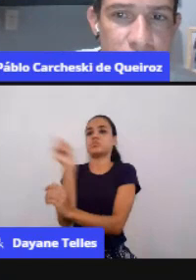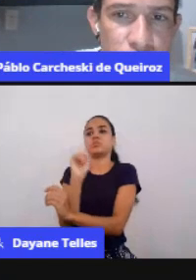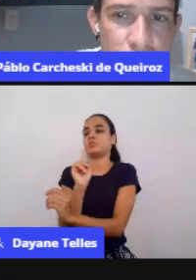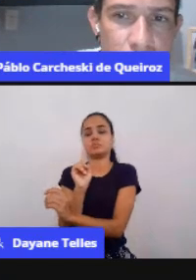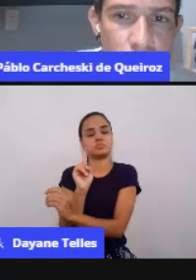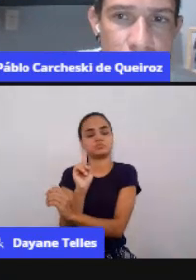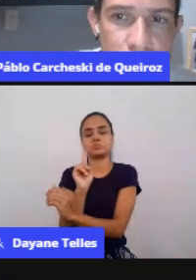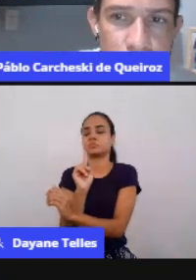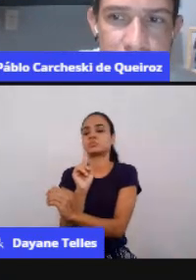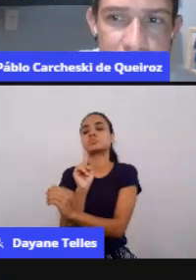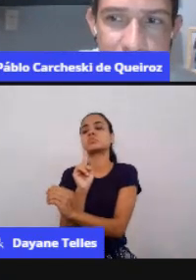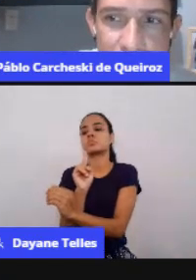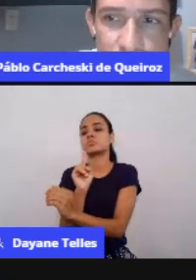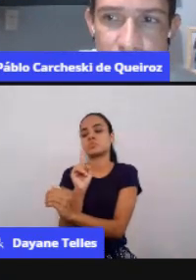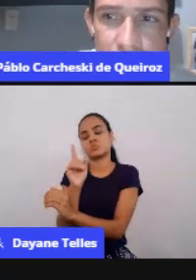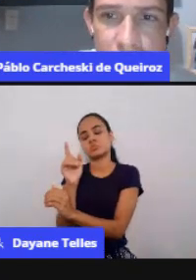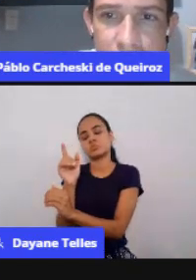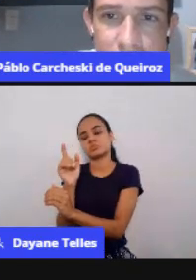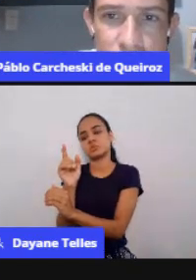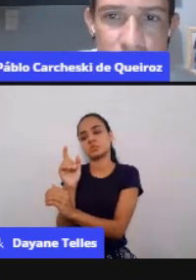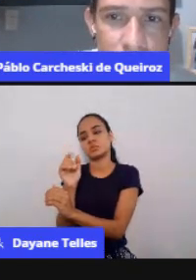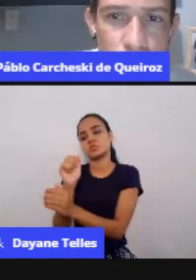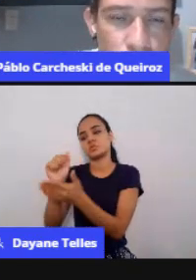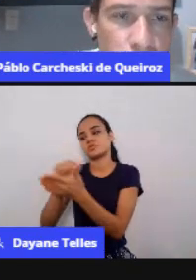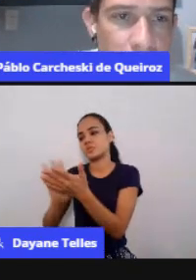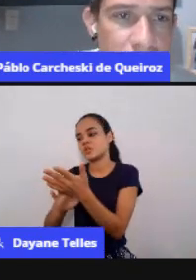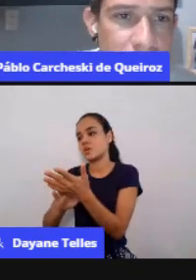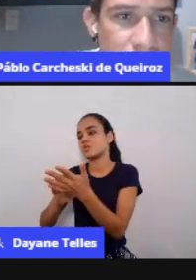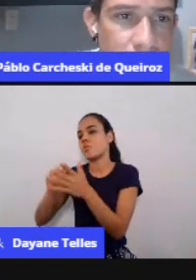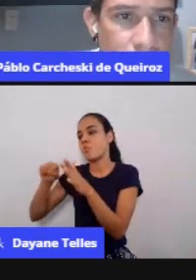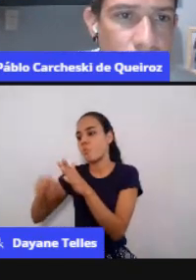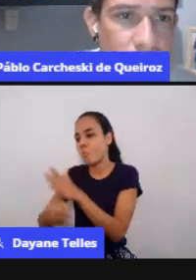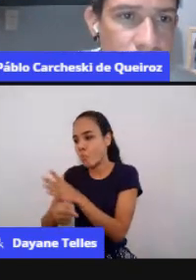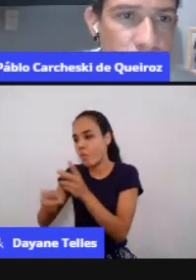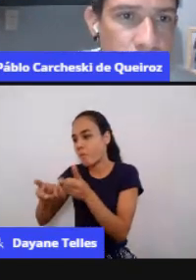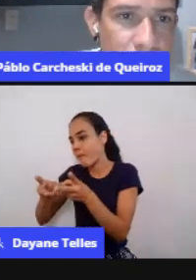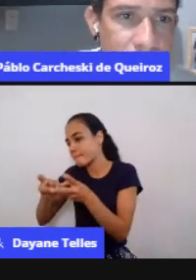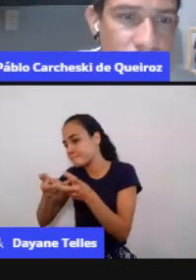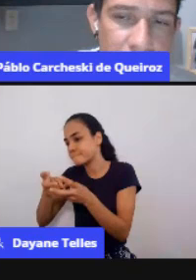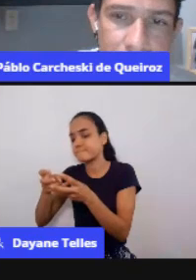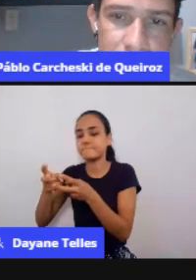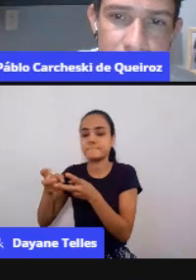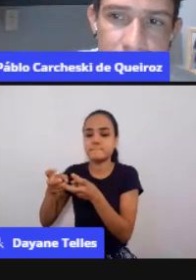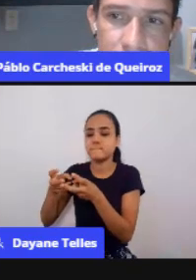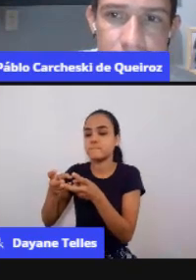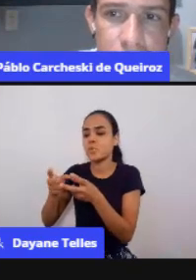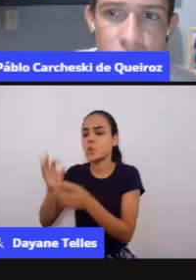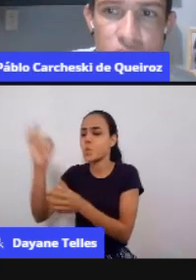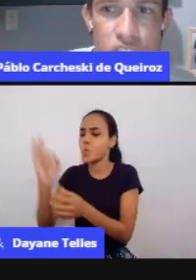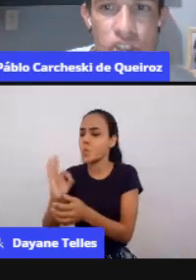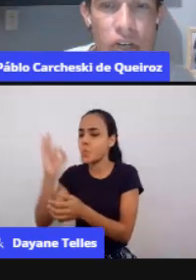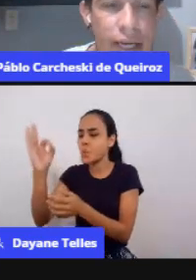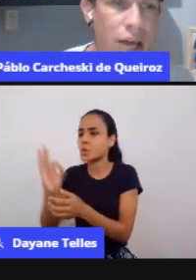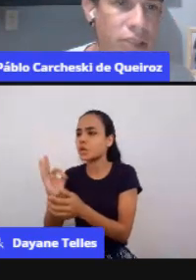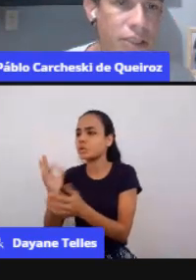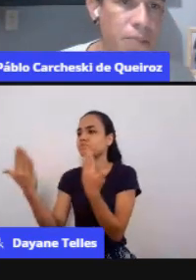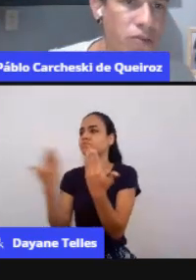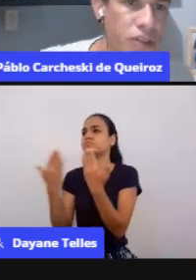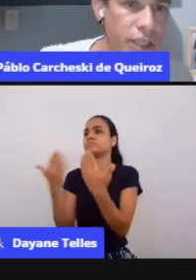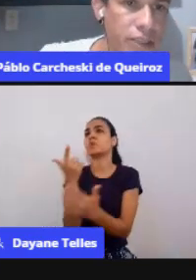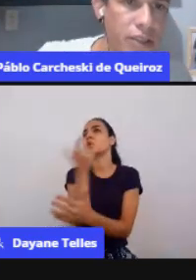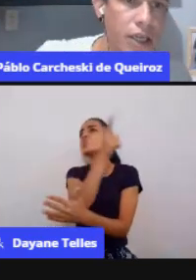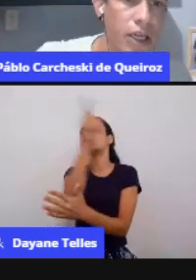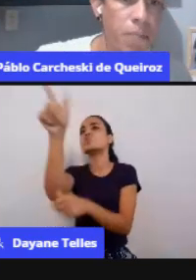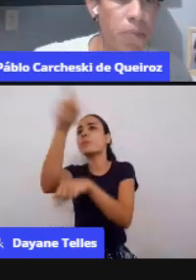a gente questiona, né, qual que é essa porcentagem destinada aos outros países, né, com relação à exportação de carne, né? Então, a gente achou legal trazer